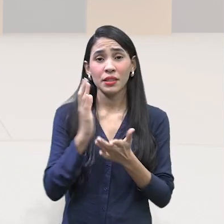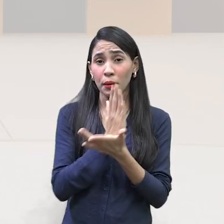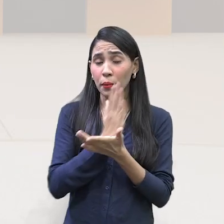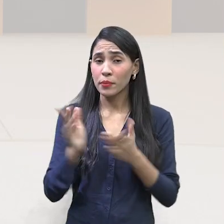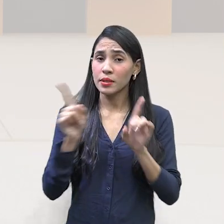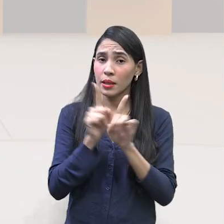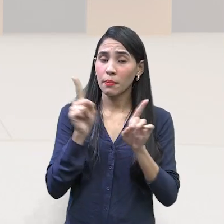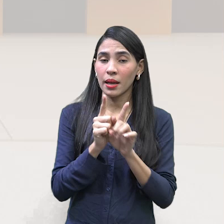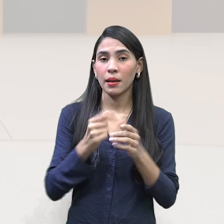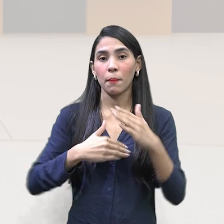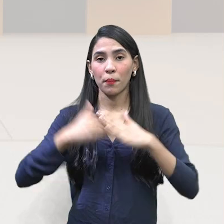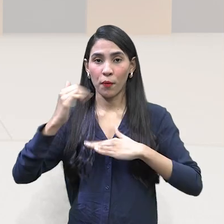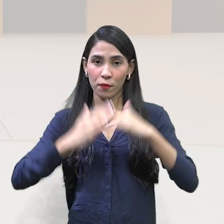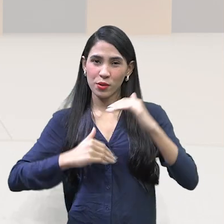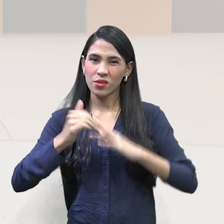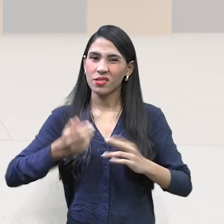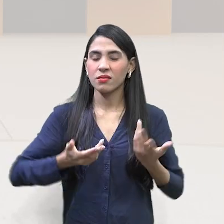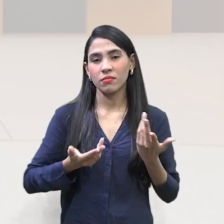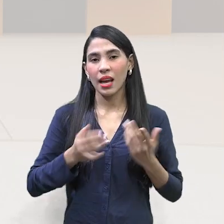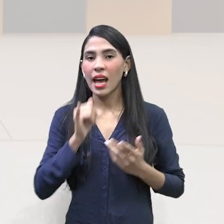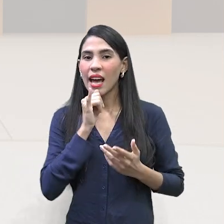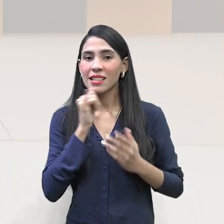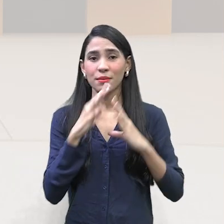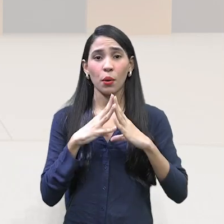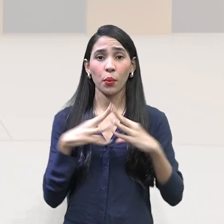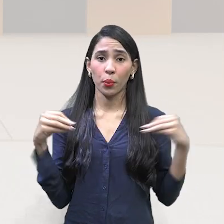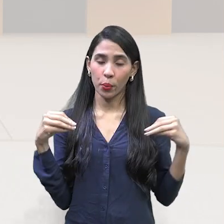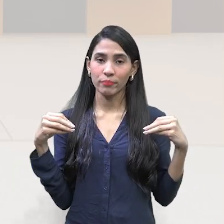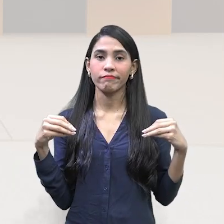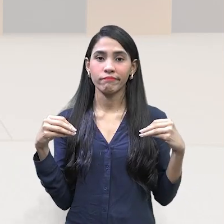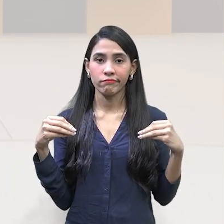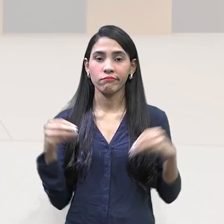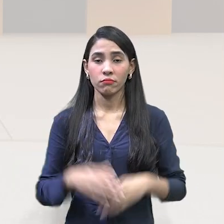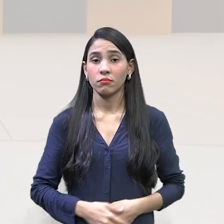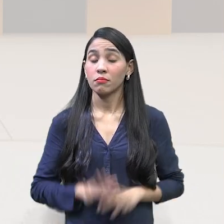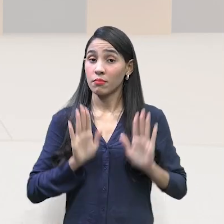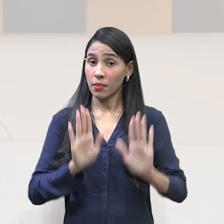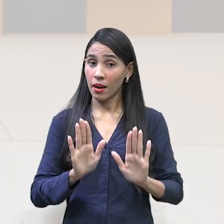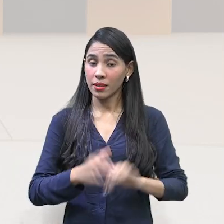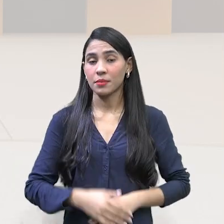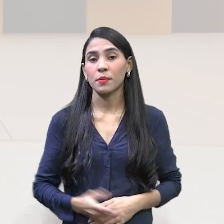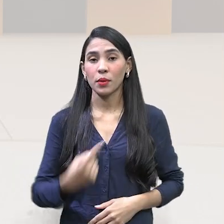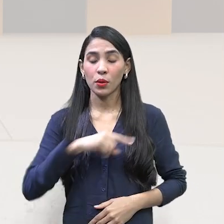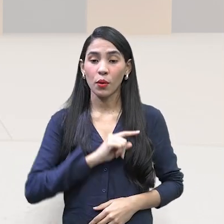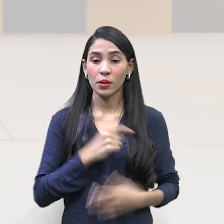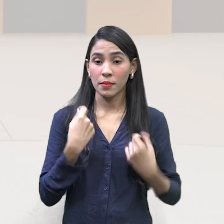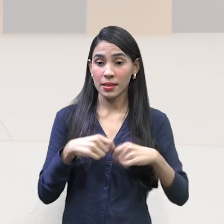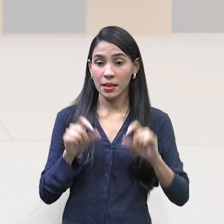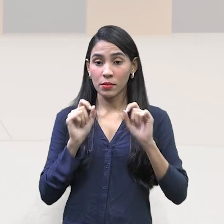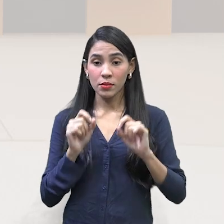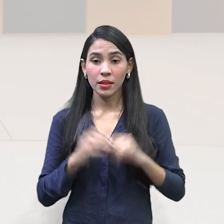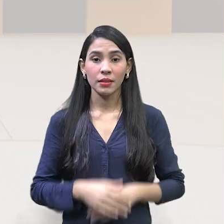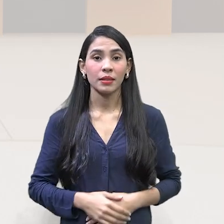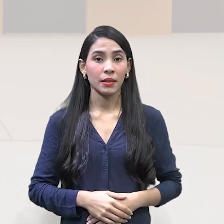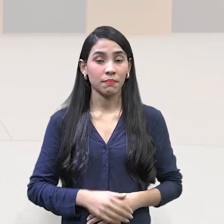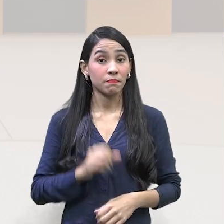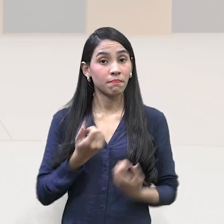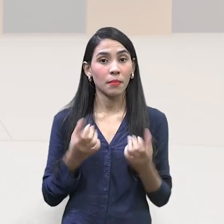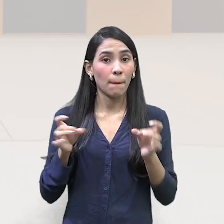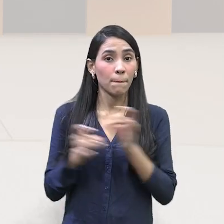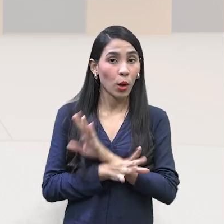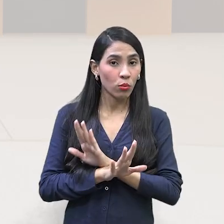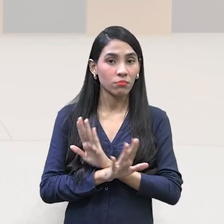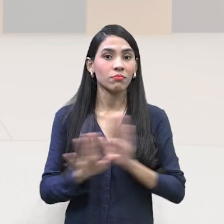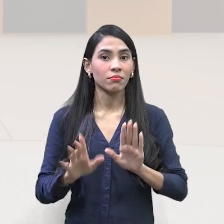casos, pessoal, essas profissões simplesmente irão deixar de existir. Mas para isso, nós precisamos, precisamos estar preparados para